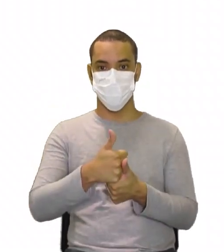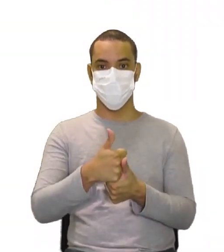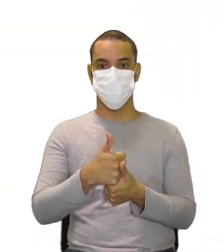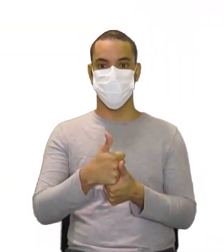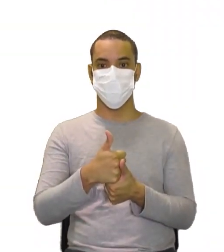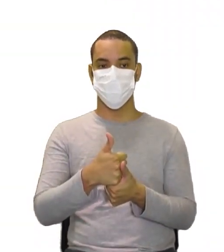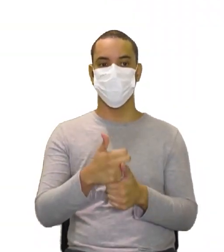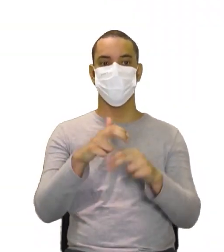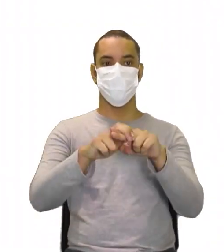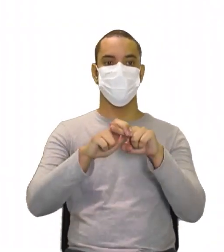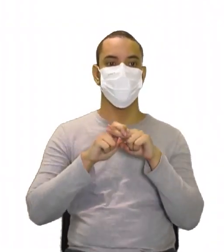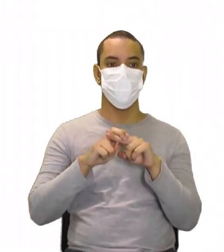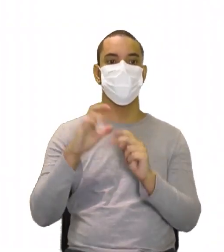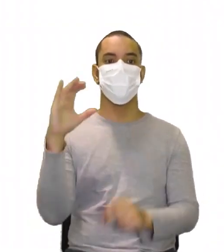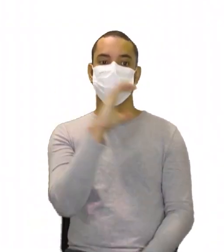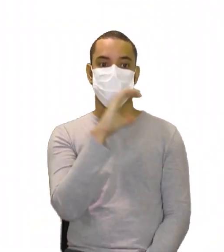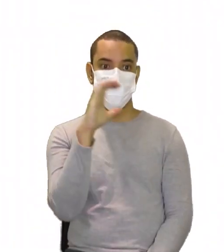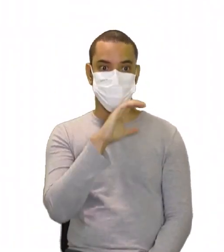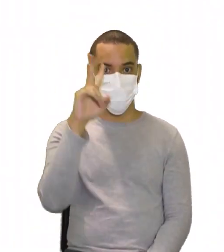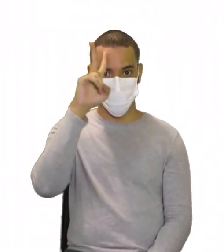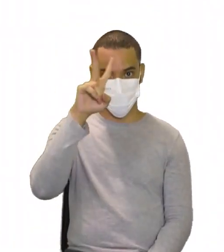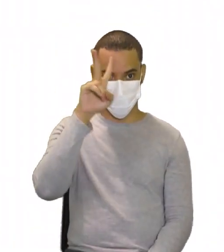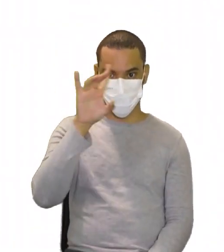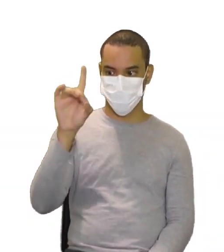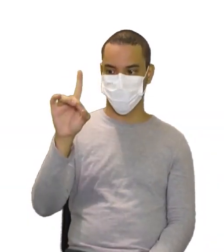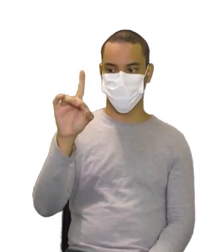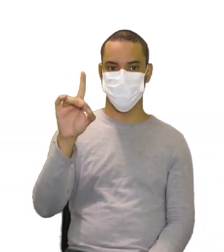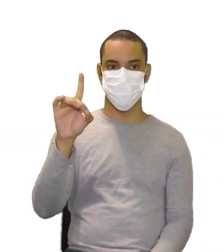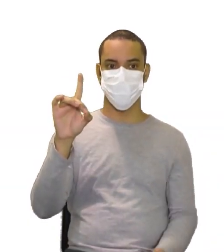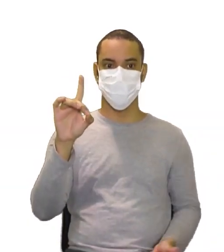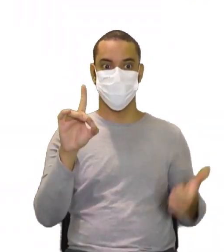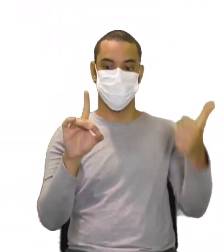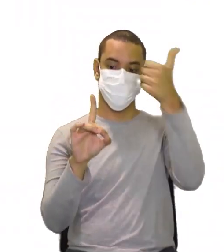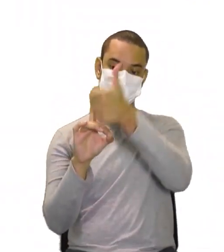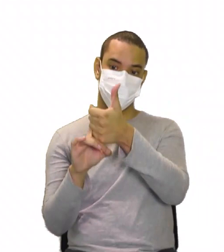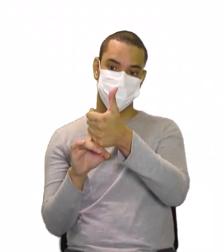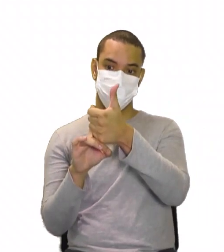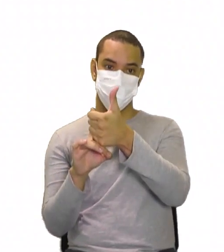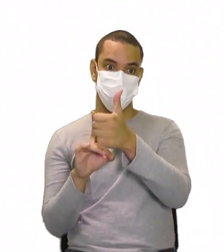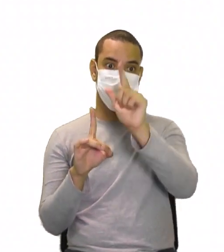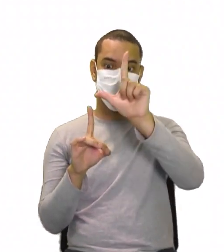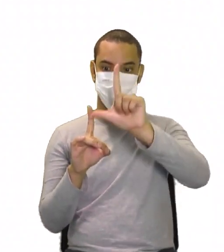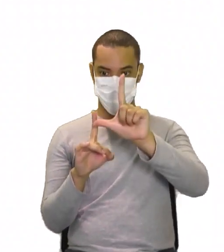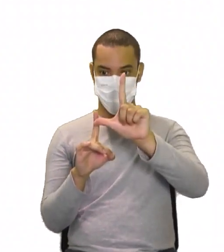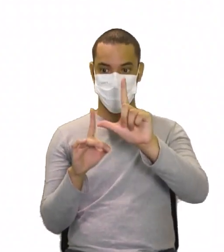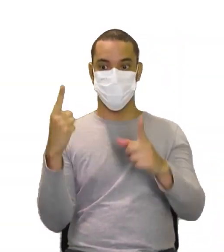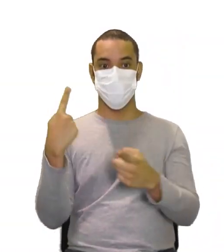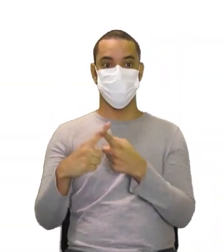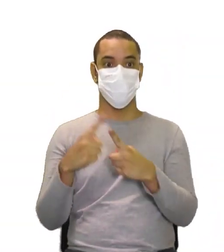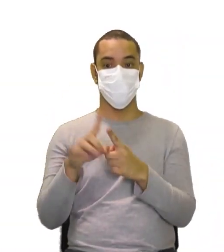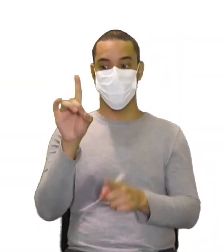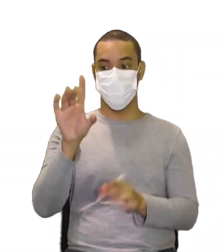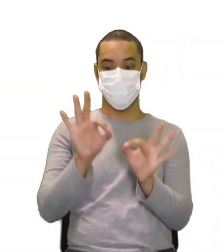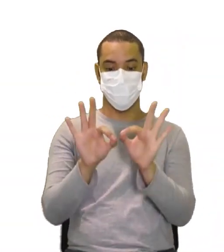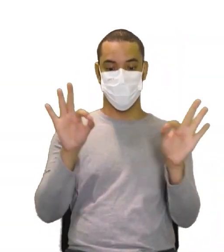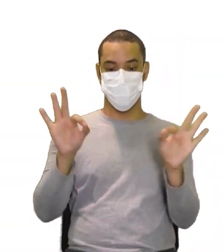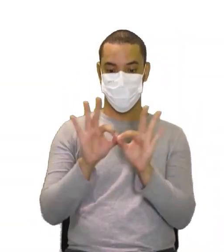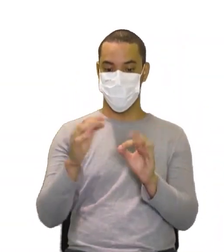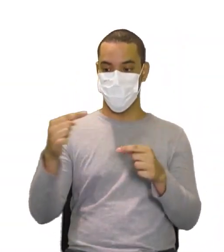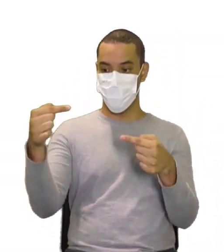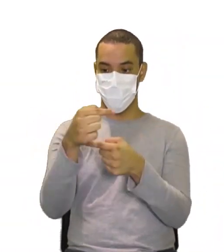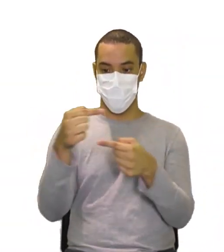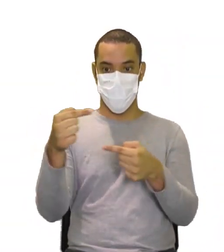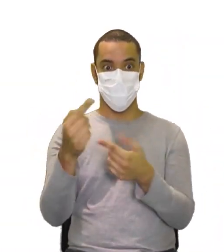Então, velocidade, lembra do D? O D seria aquela distância, né, dos polos ali da